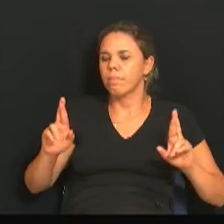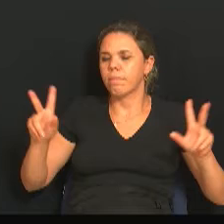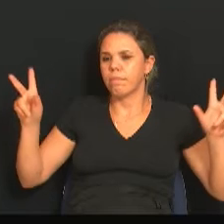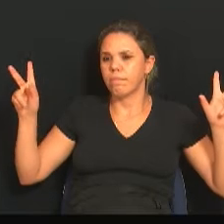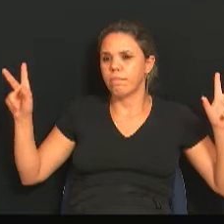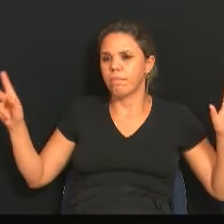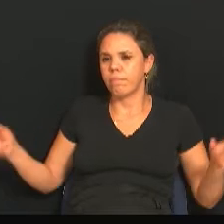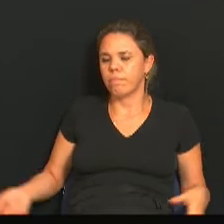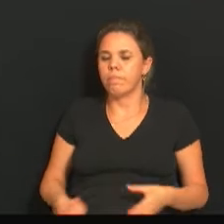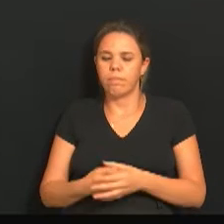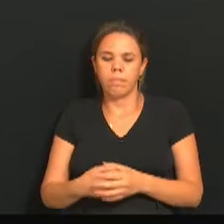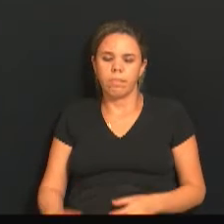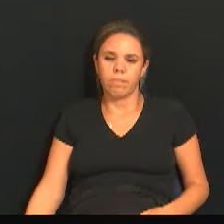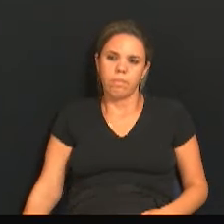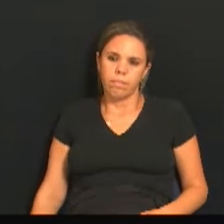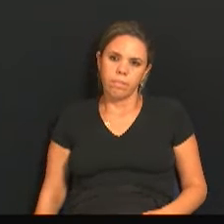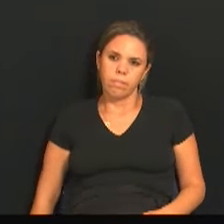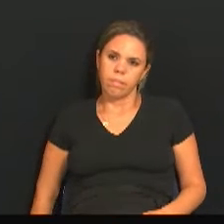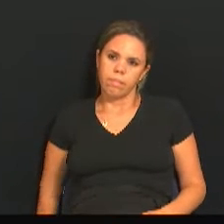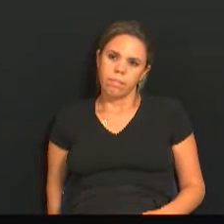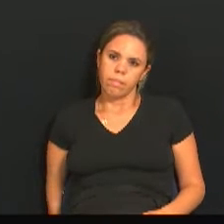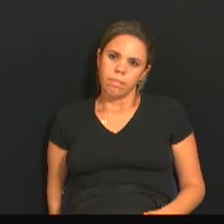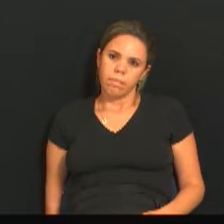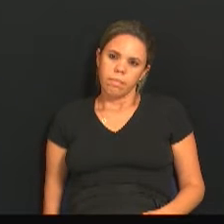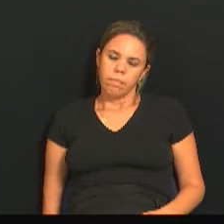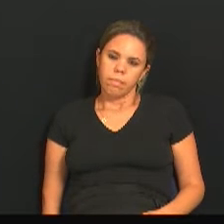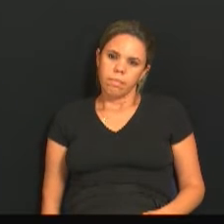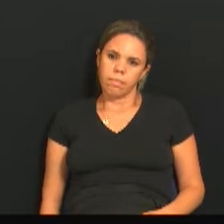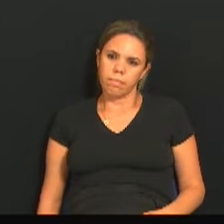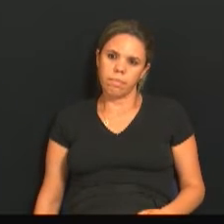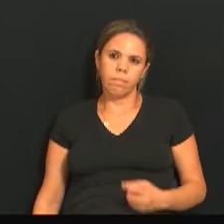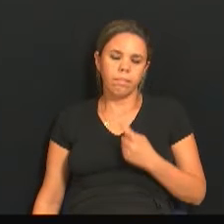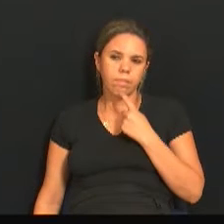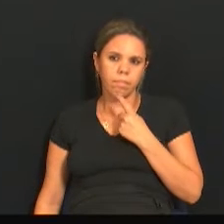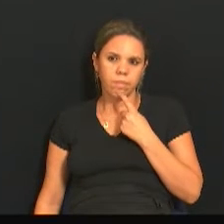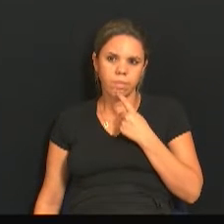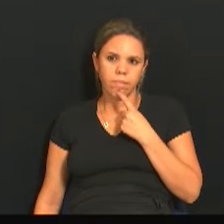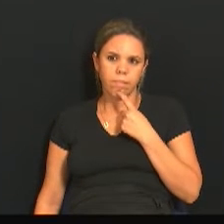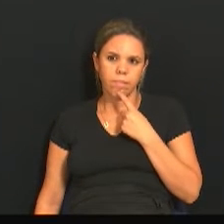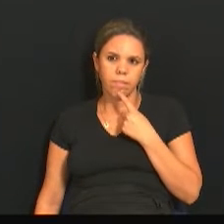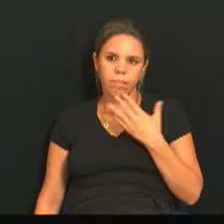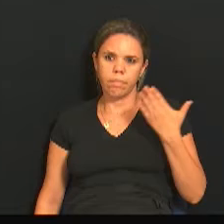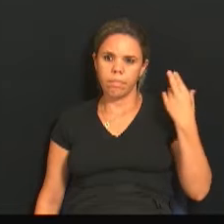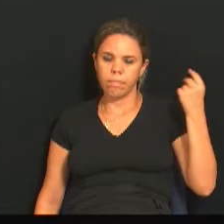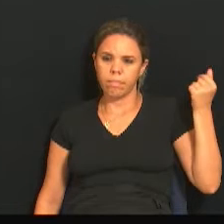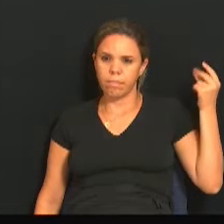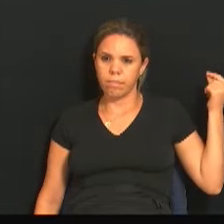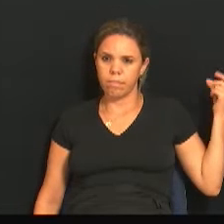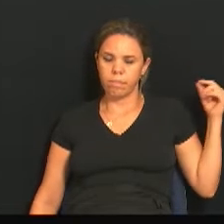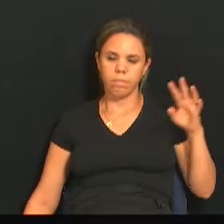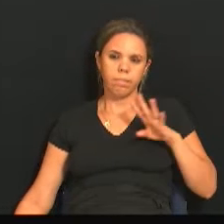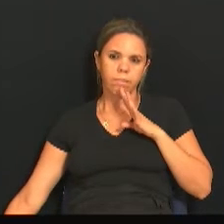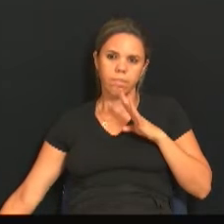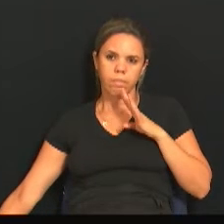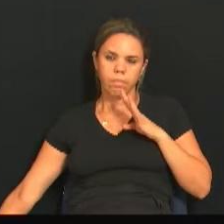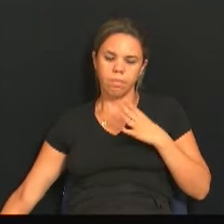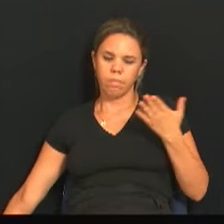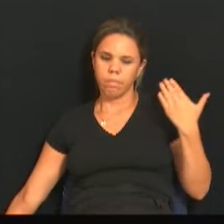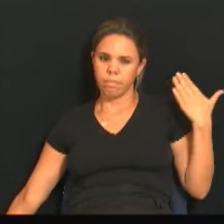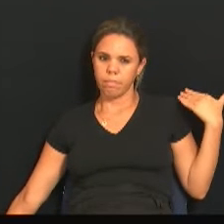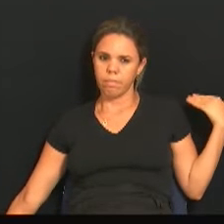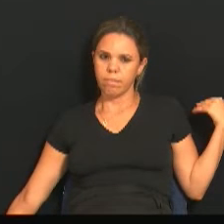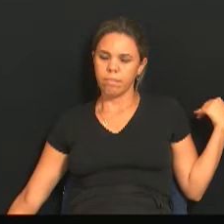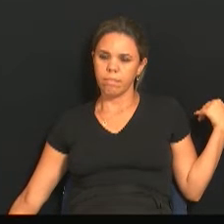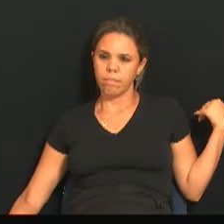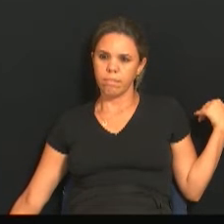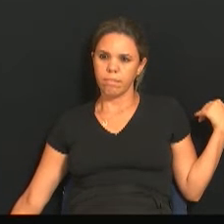que possa voltar a ser a Campinas dos velhos tempos, né, que a gente conheceu lá atrás. Eu sei que